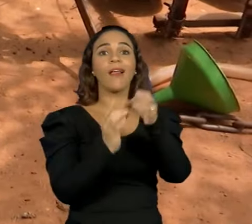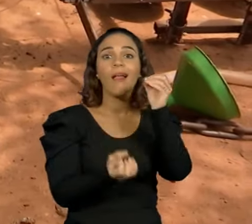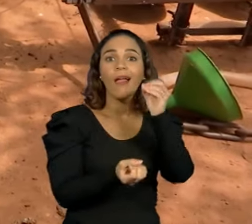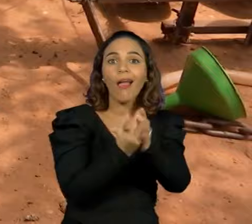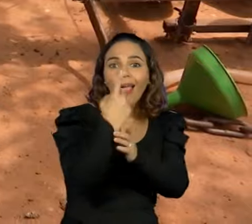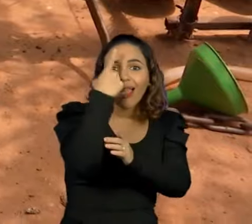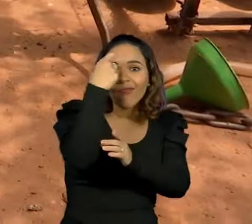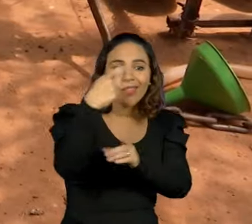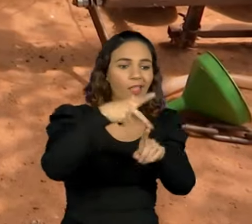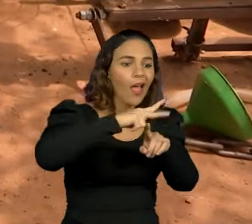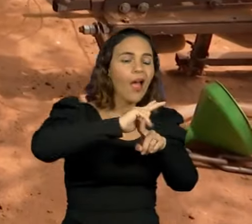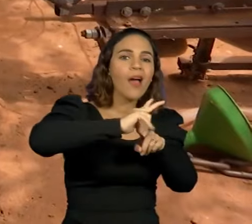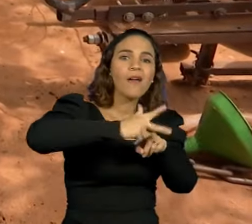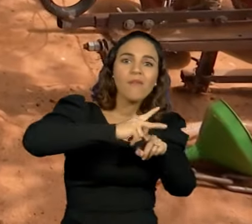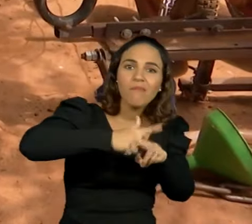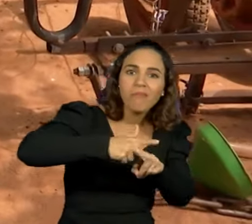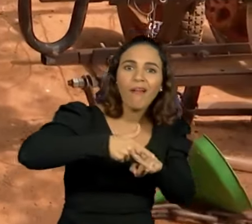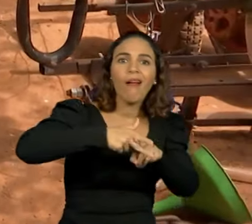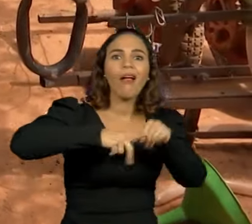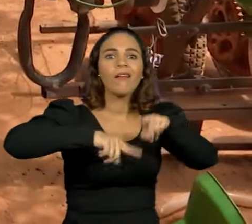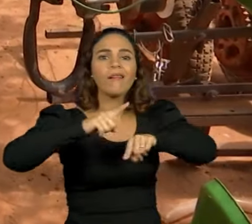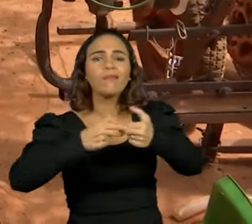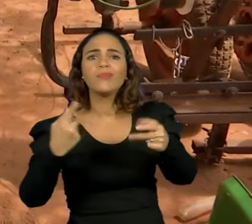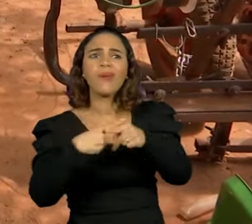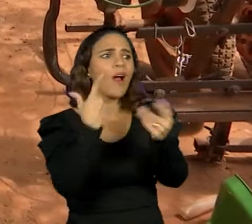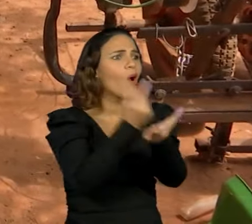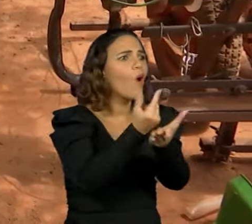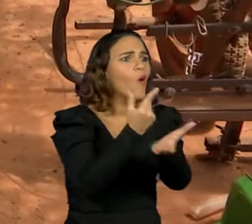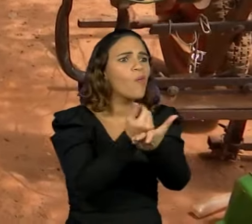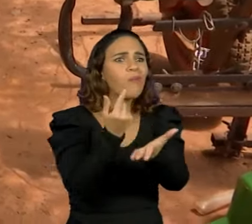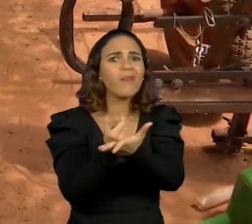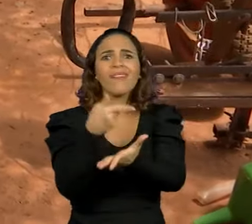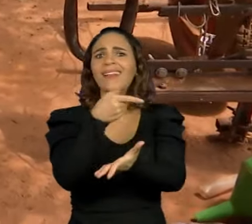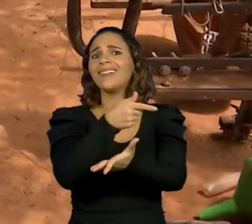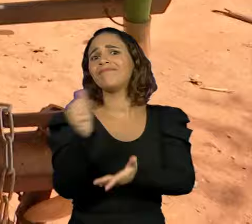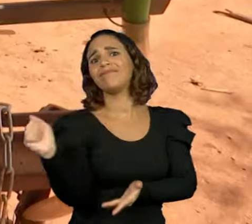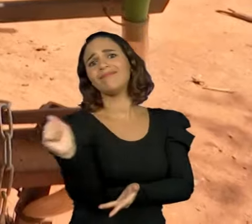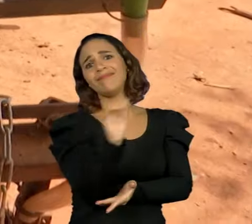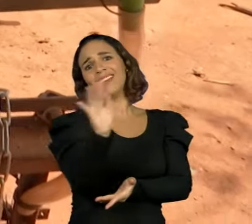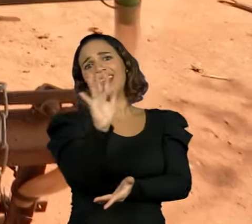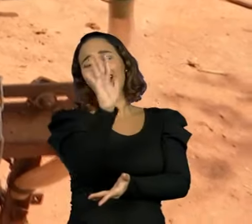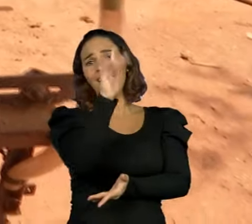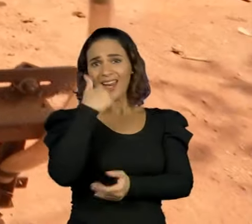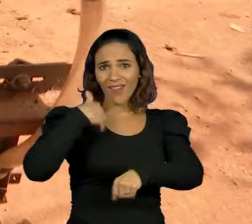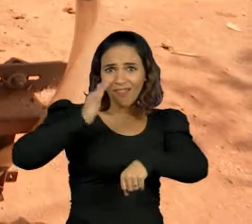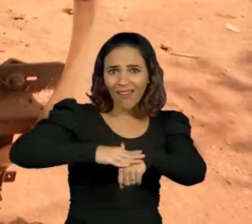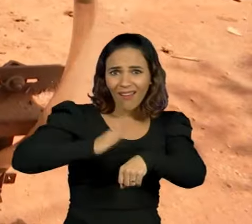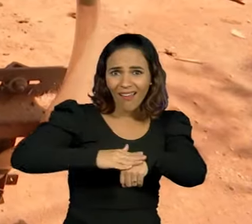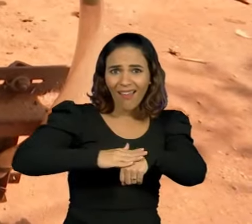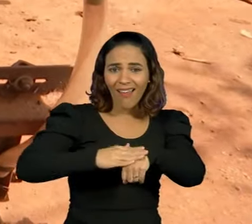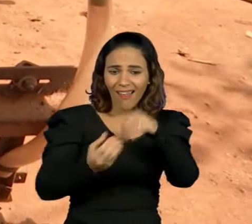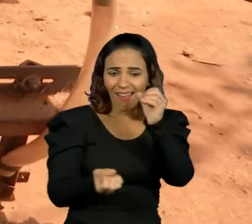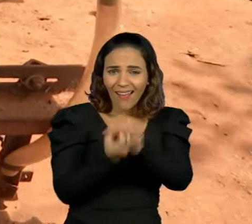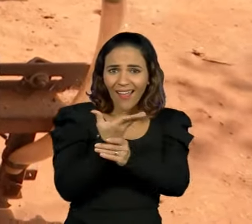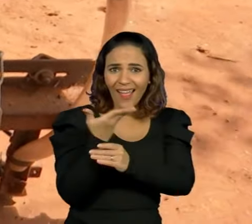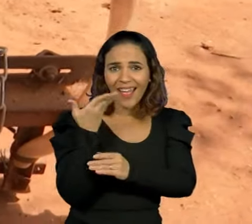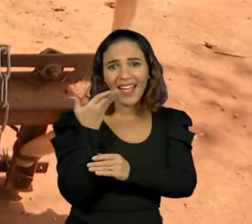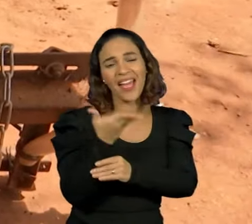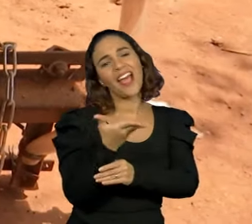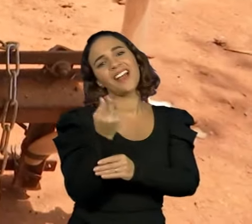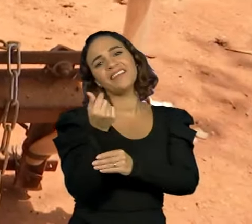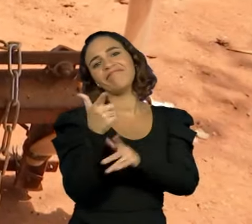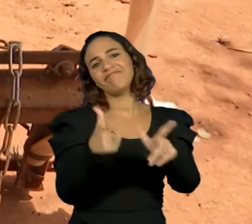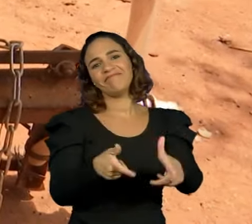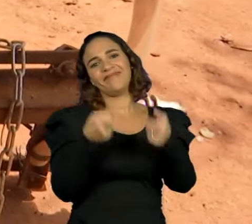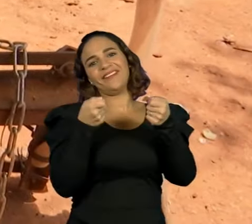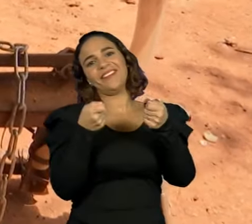ferramenta, porque a gente precisa comprar tudo. A partir do momento que você consegue fabricar suas próprias ferramentas, você vai gastar